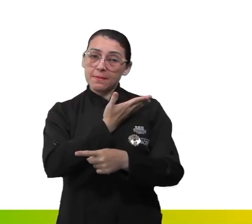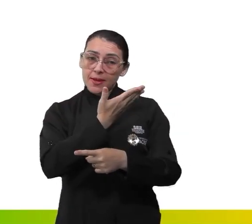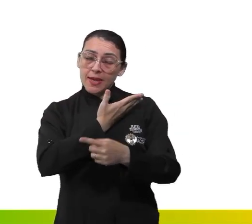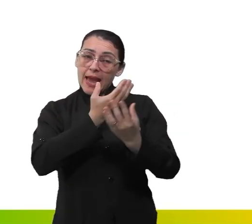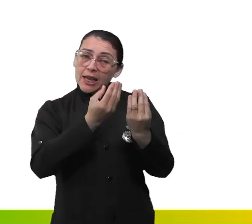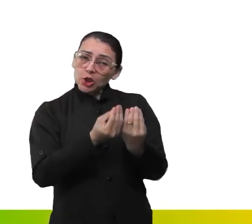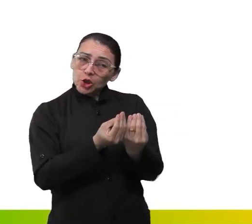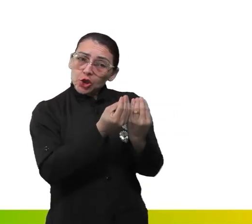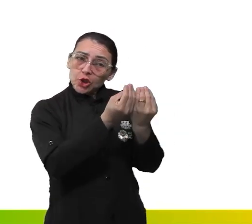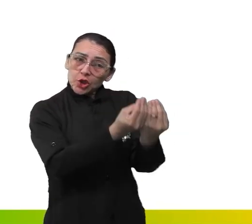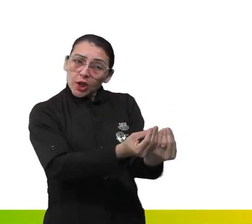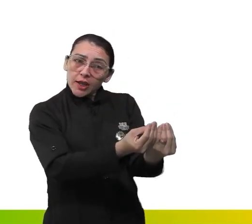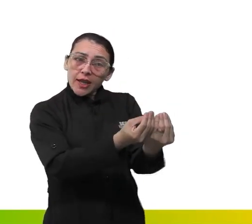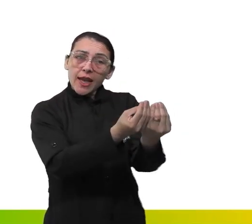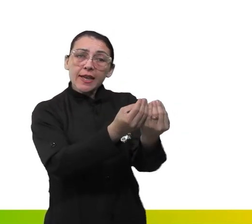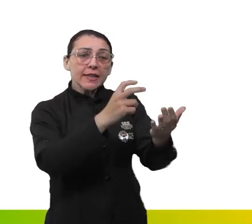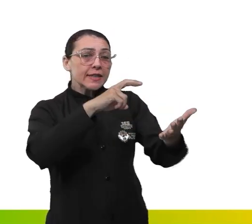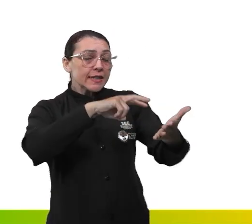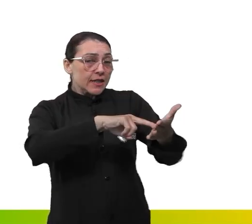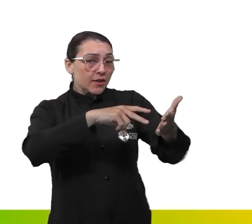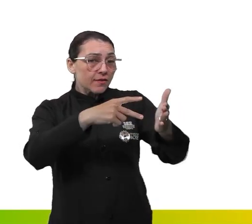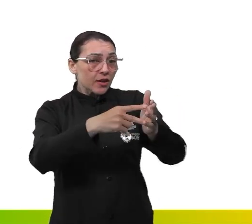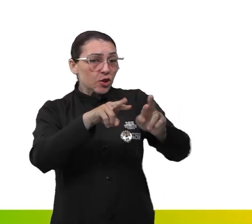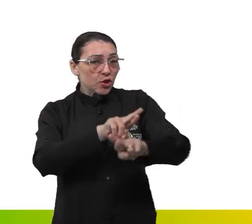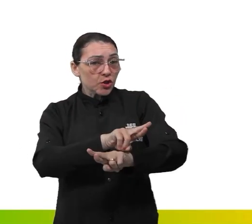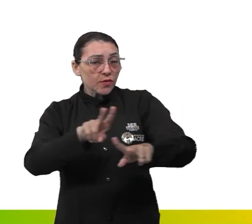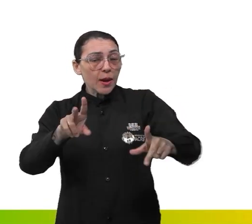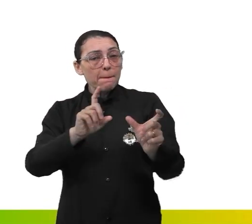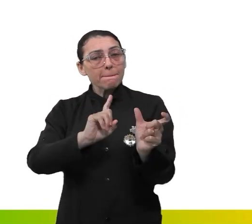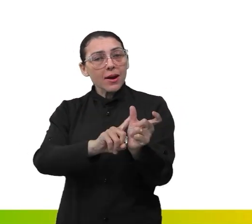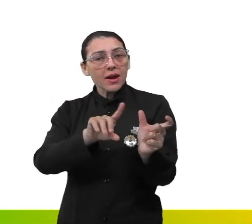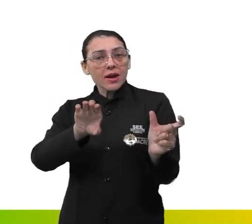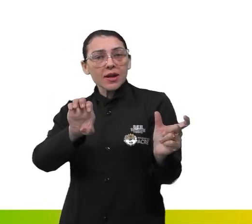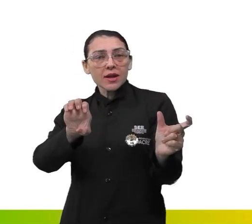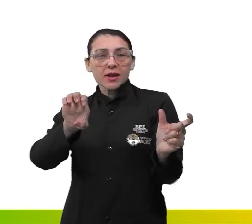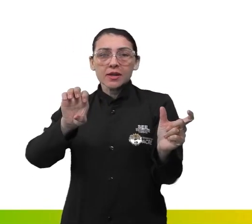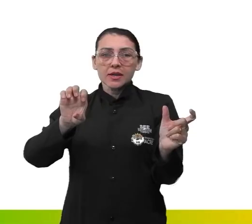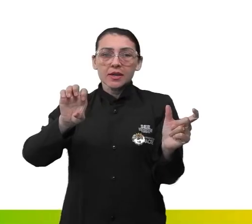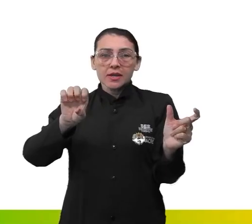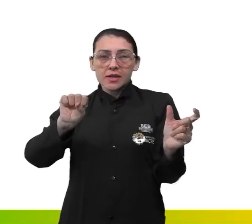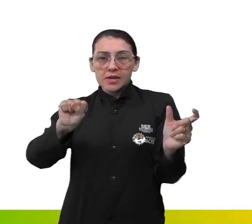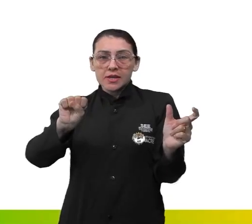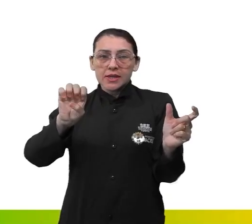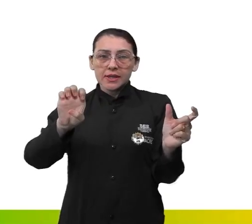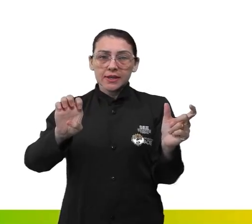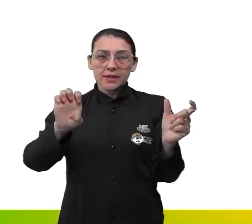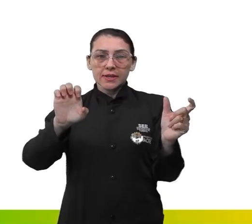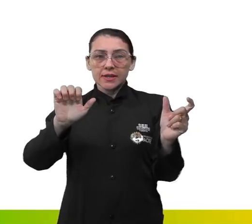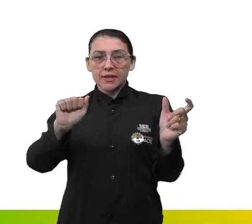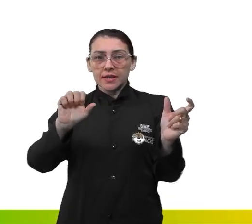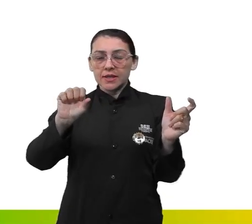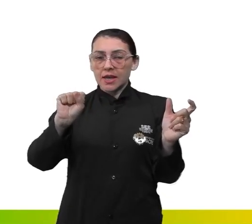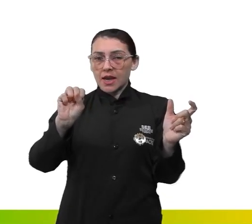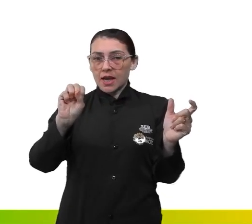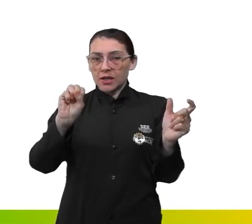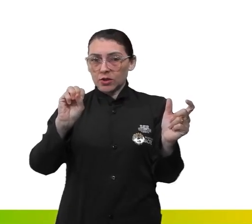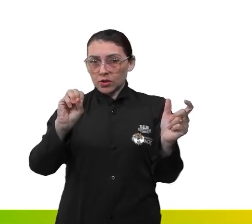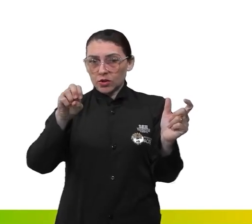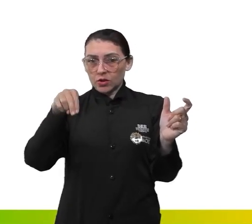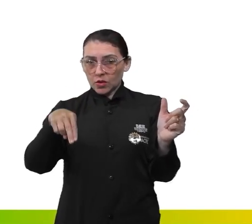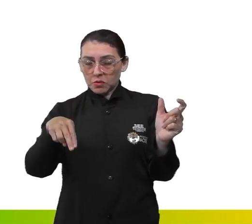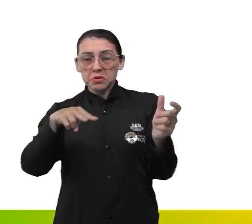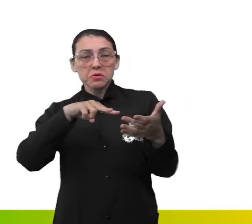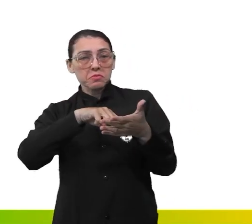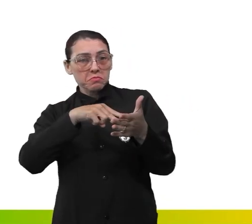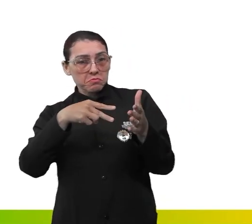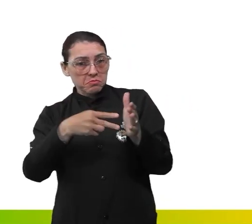caso as duas amigas atribuem sentidos diferentes à palavra season, que é exatamente a que corresponde à nossa